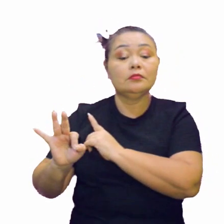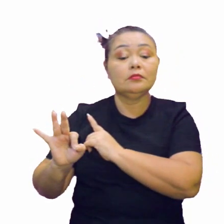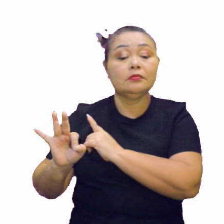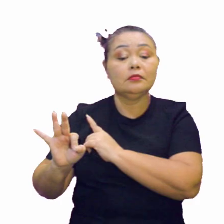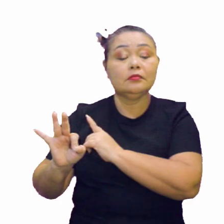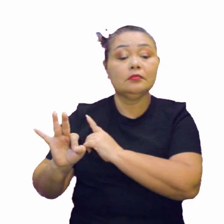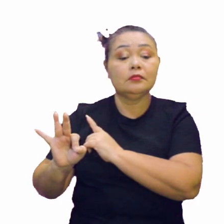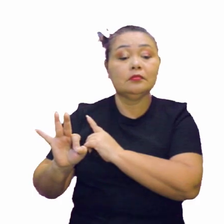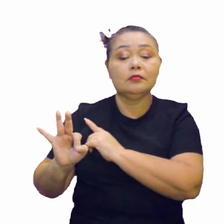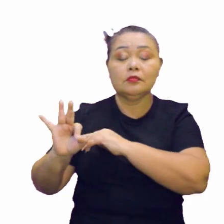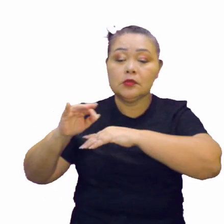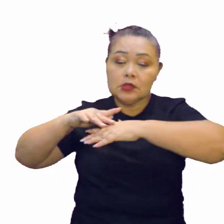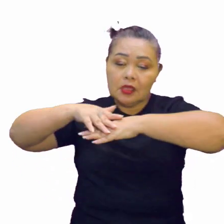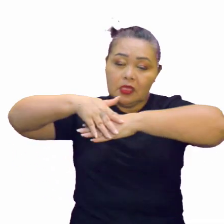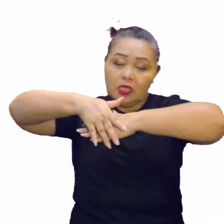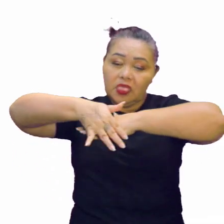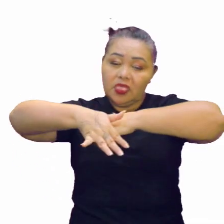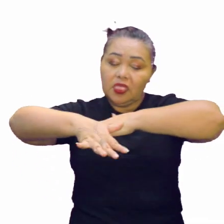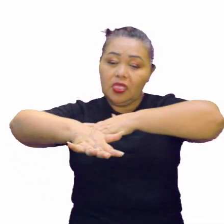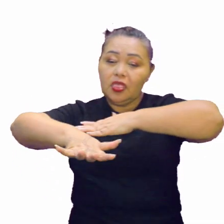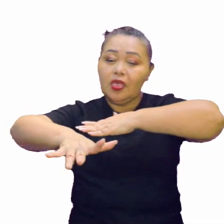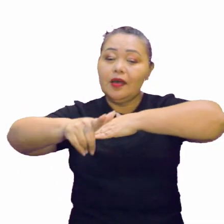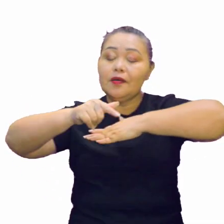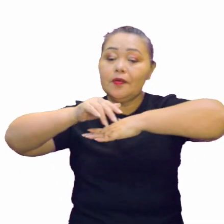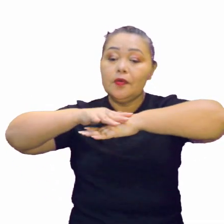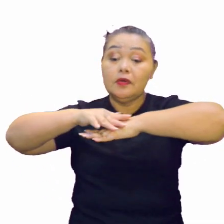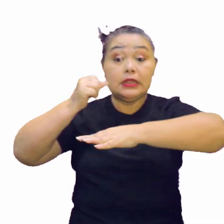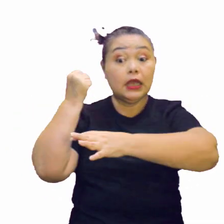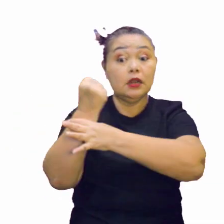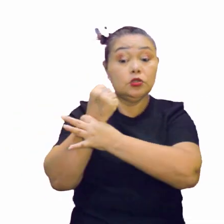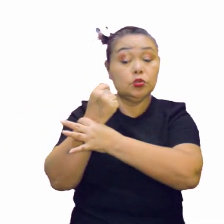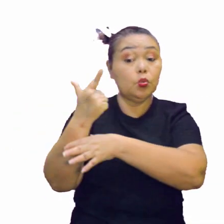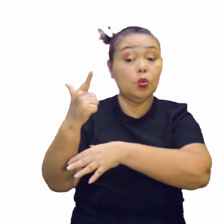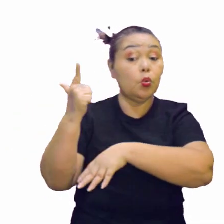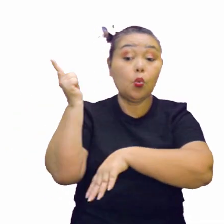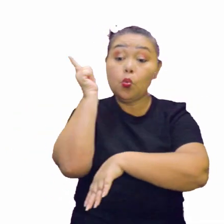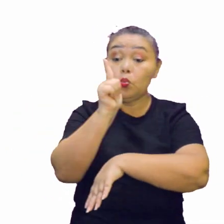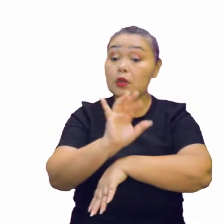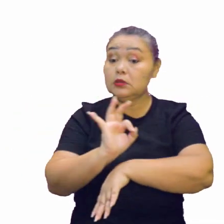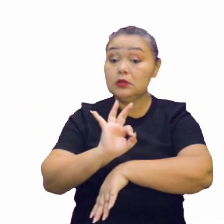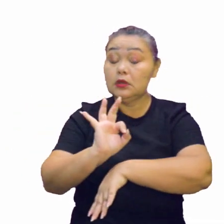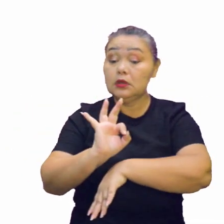lixiviação. Aí não vai ter, está garantido que não ocorra